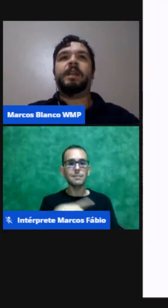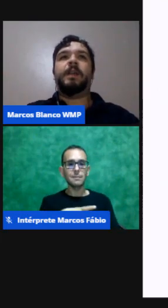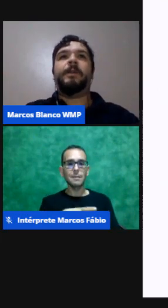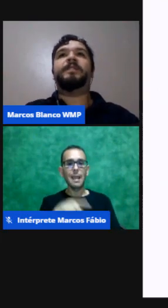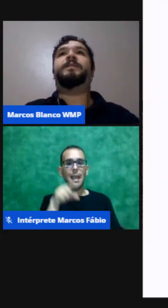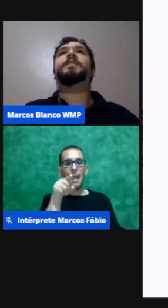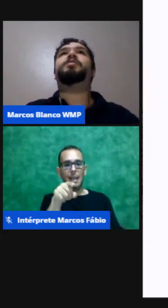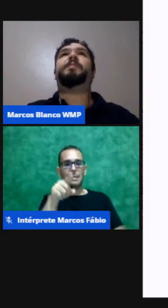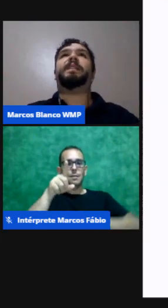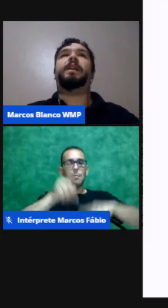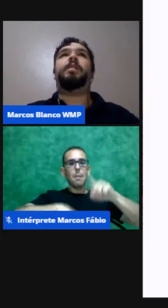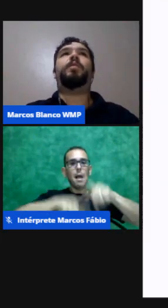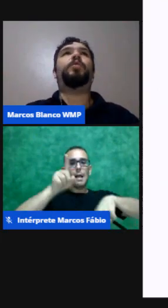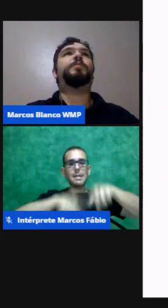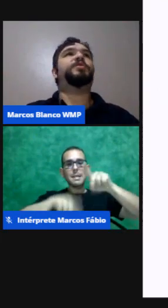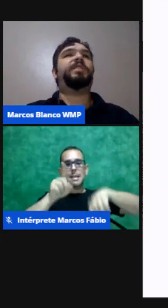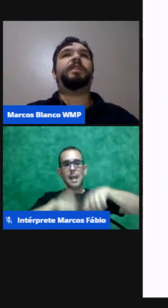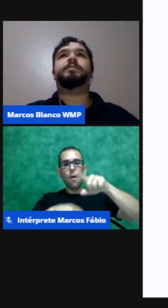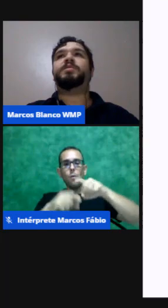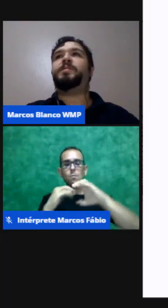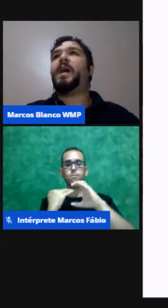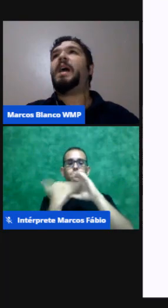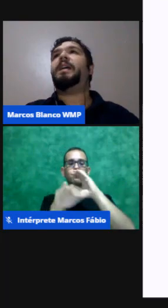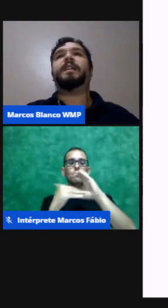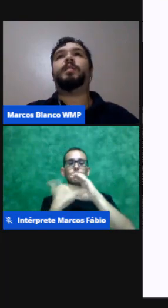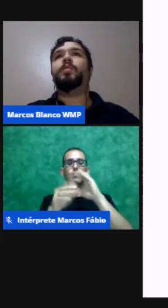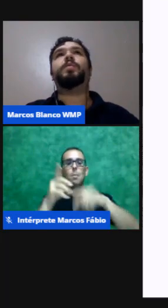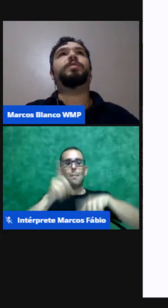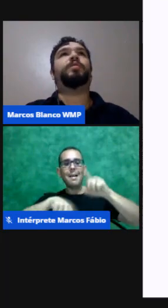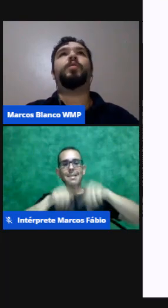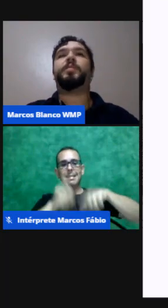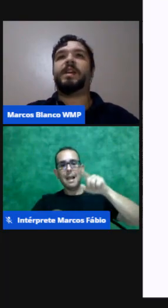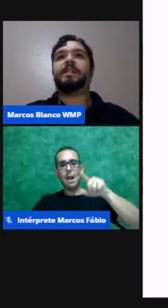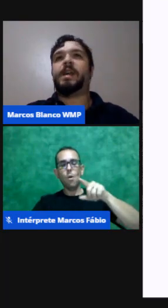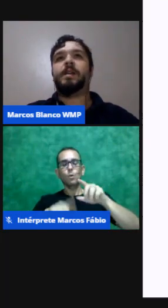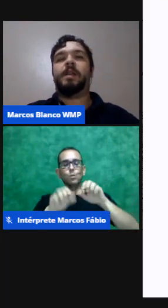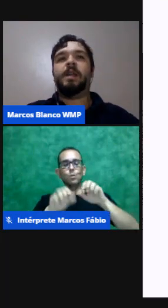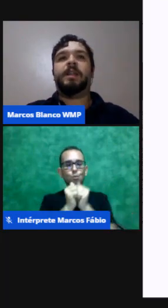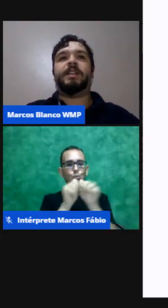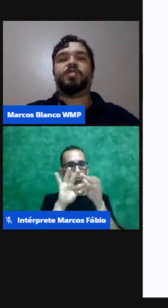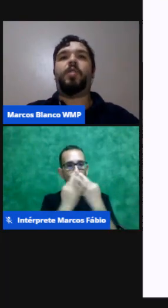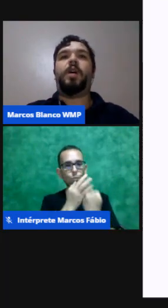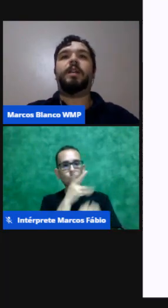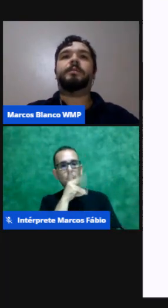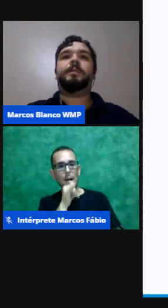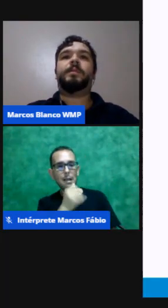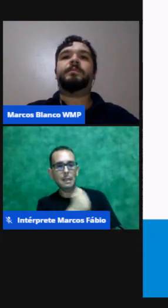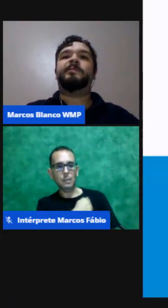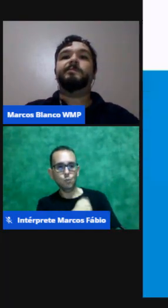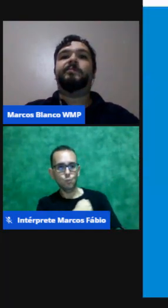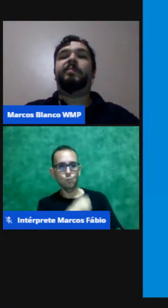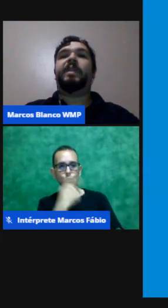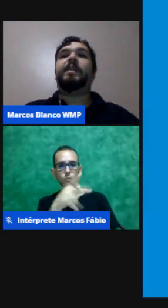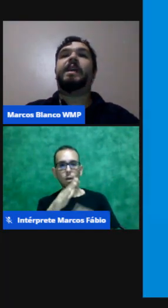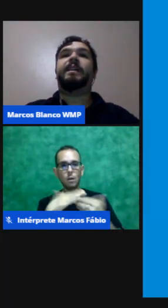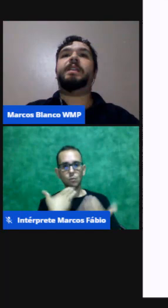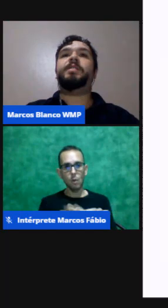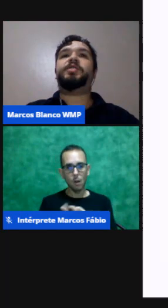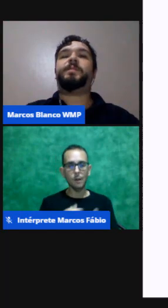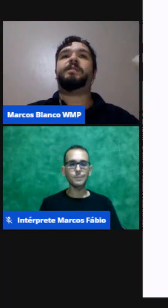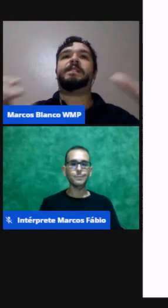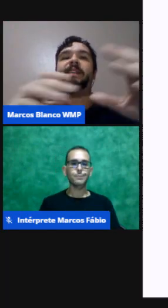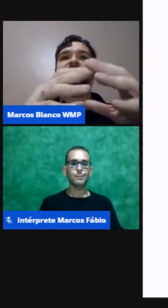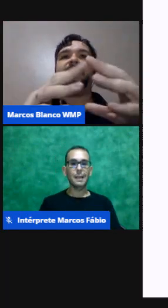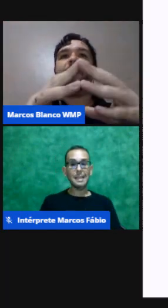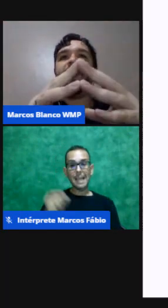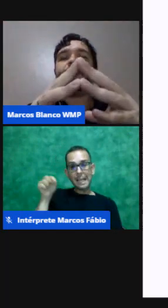demanda de envio de material em grupos de pais e alunos, grupo da escola. E